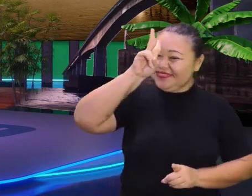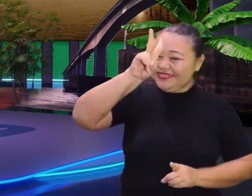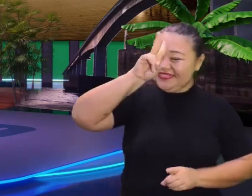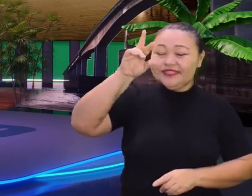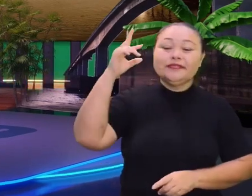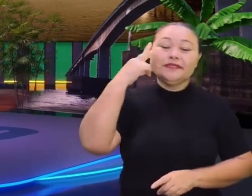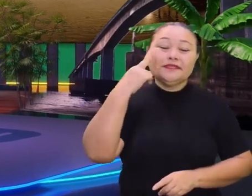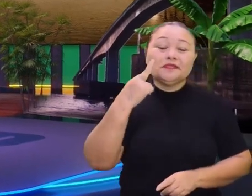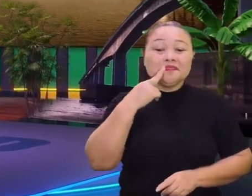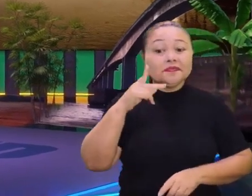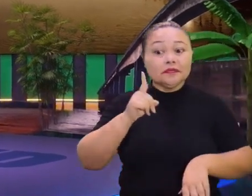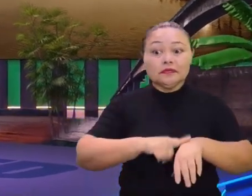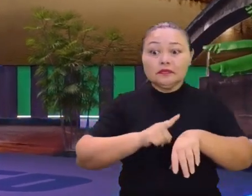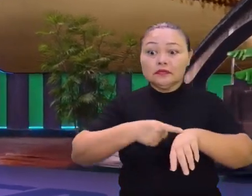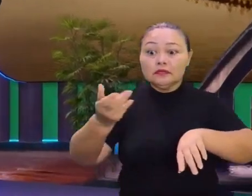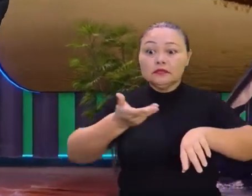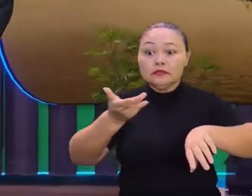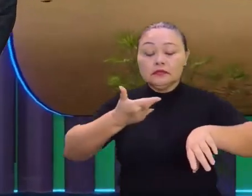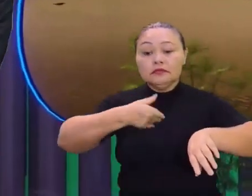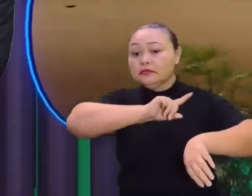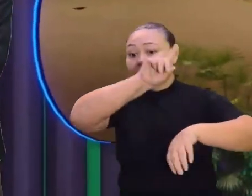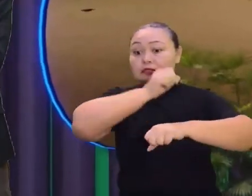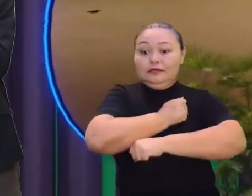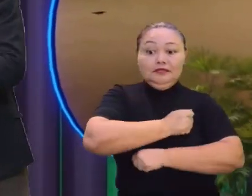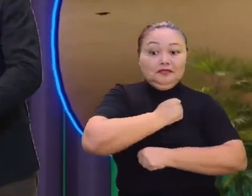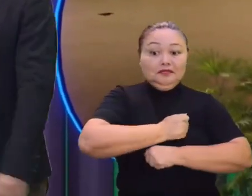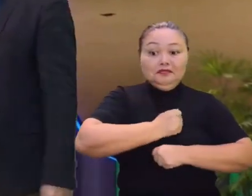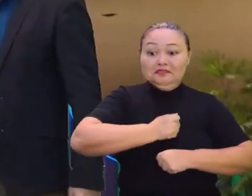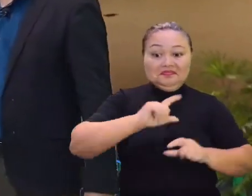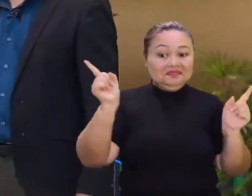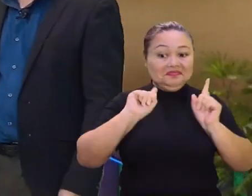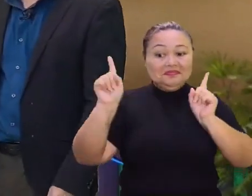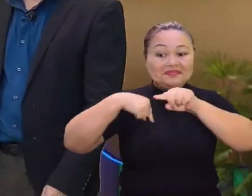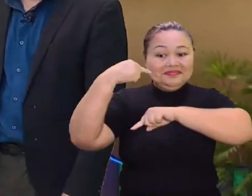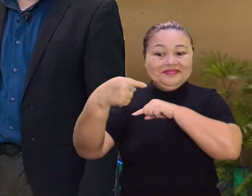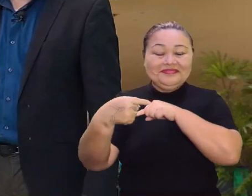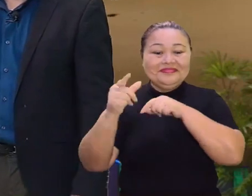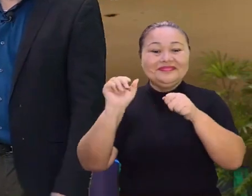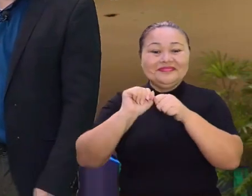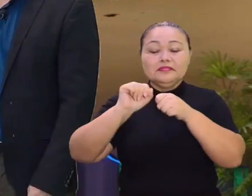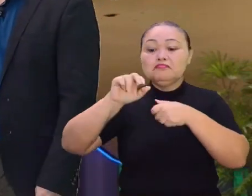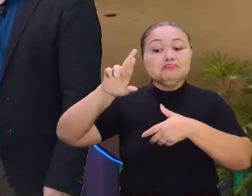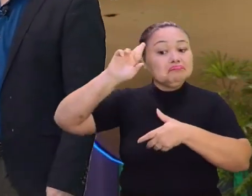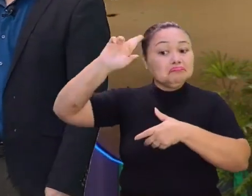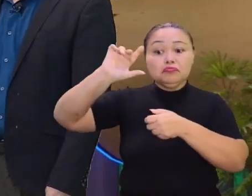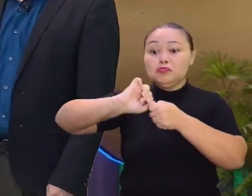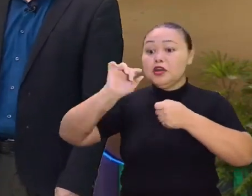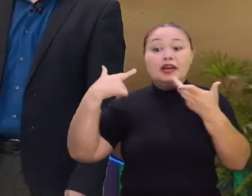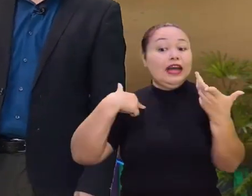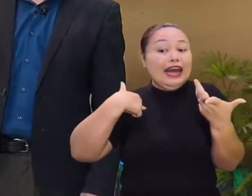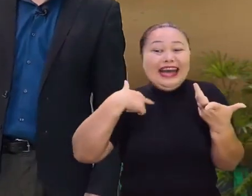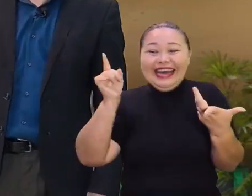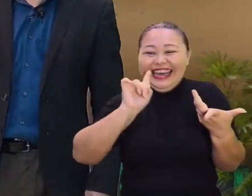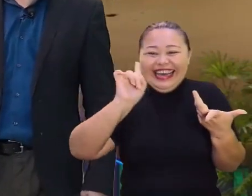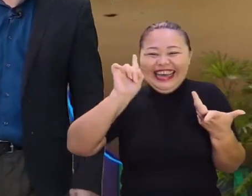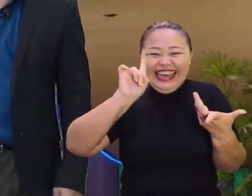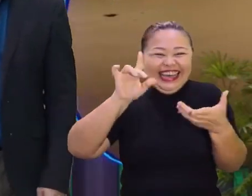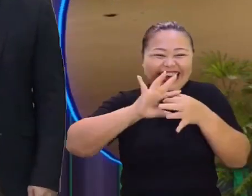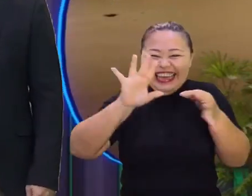O negócio é tão corrido que a gente não conseguiu nem tomar um banho primeiro antes da outra aula, né? Do outro dia, né? O diretor nem deixou, já